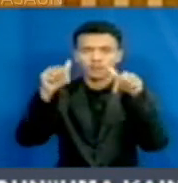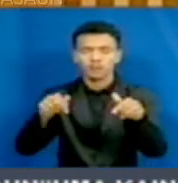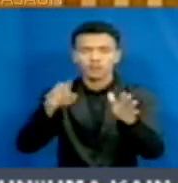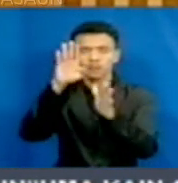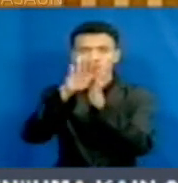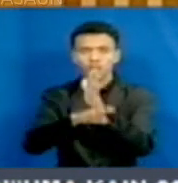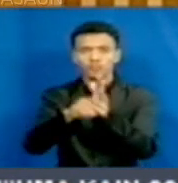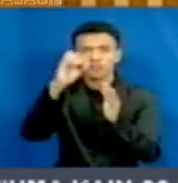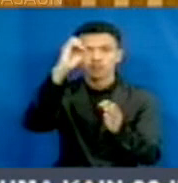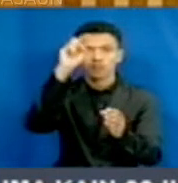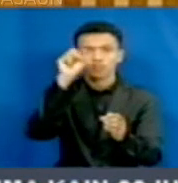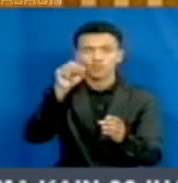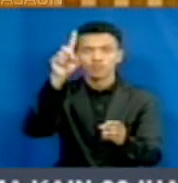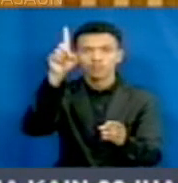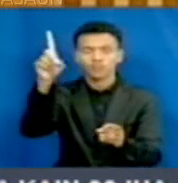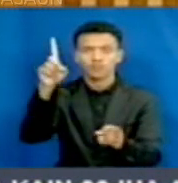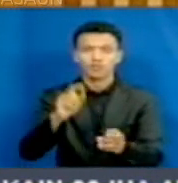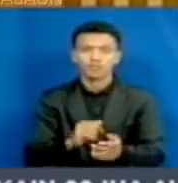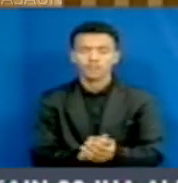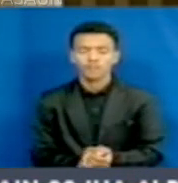cento 0.ida.